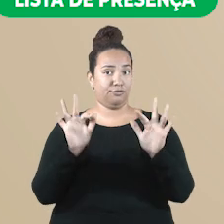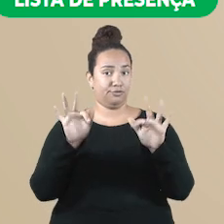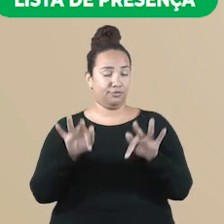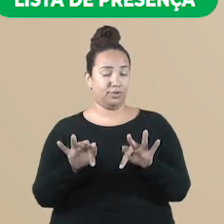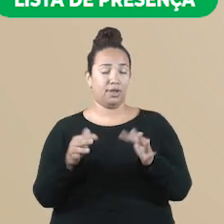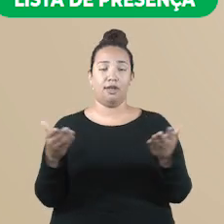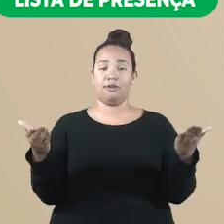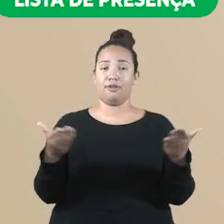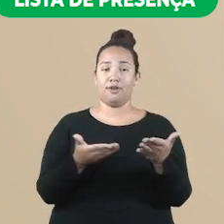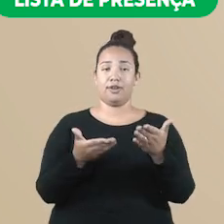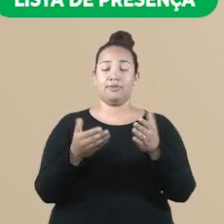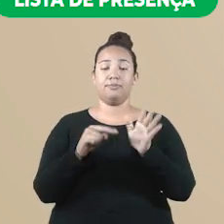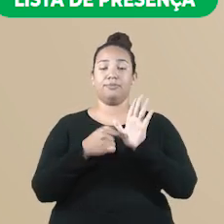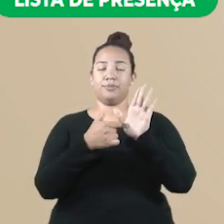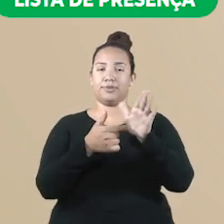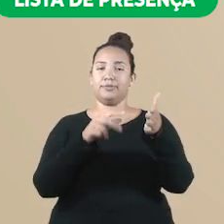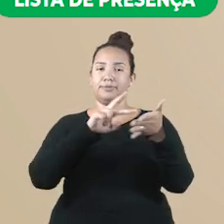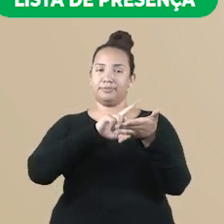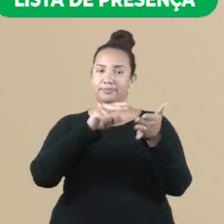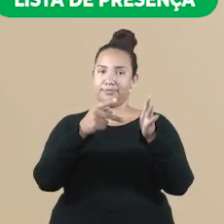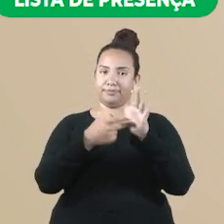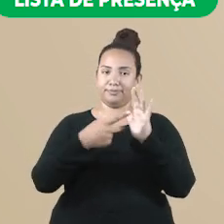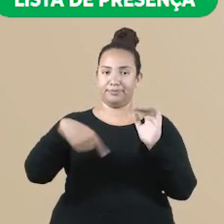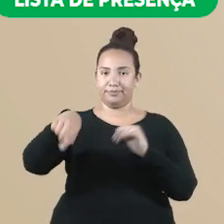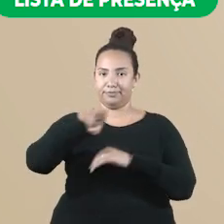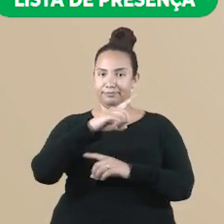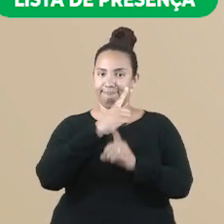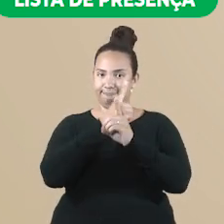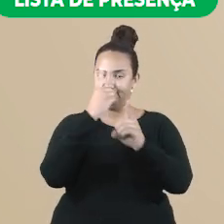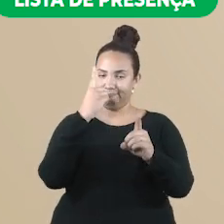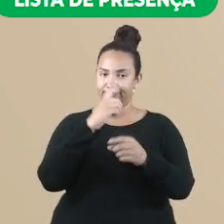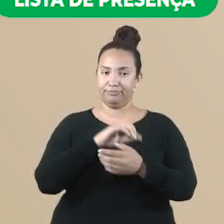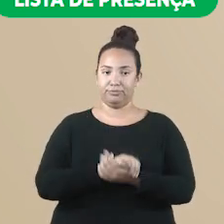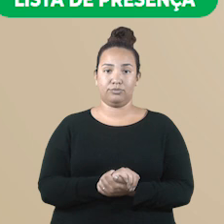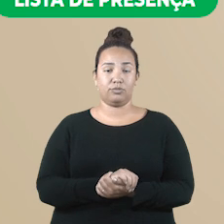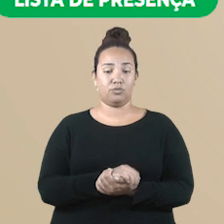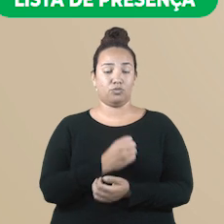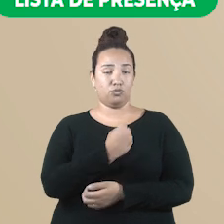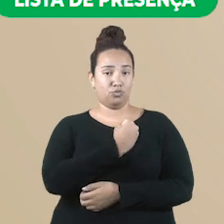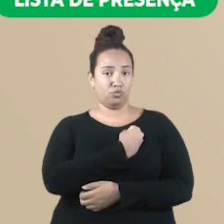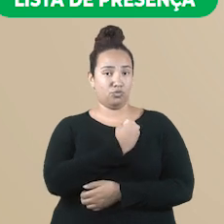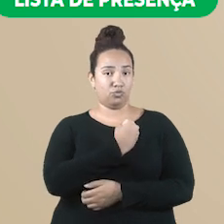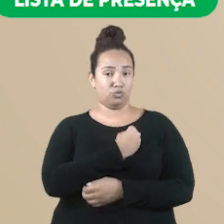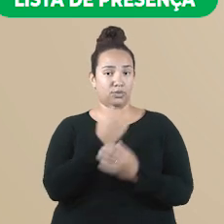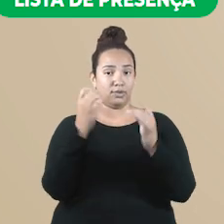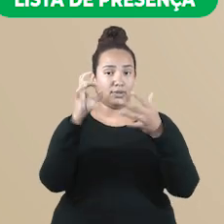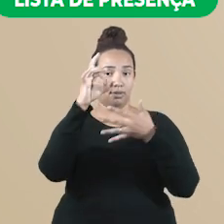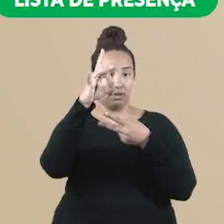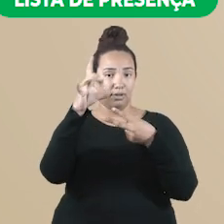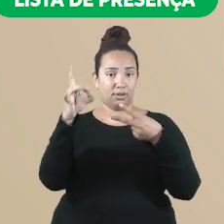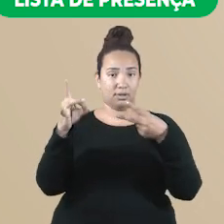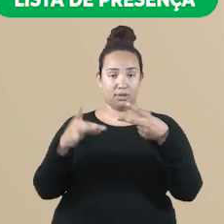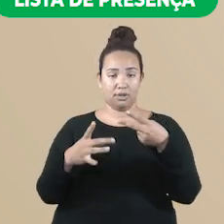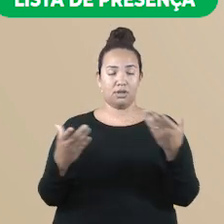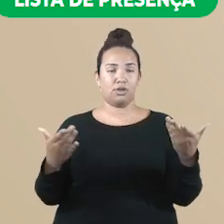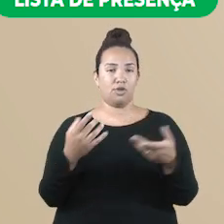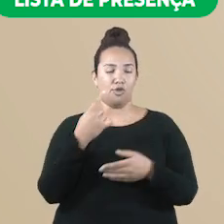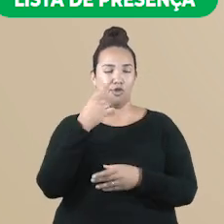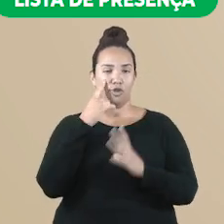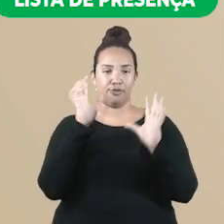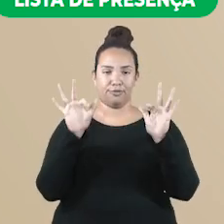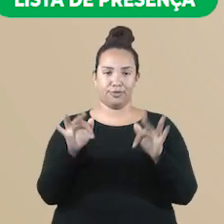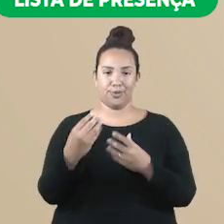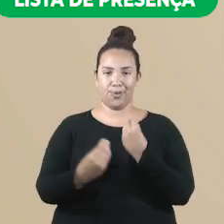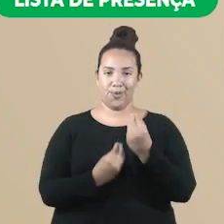E, por fim, é hora de escrever os significados que descobrimos, enumerando cada um deles.